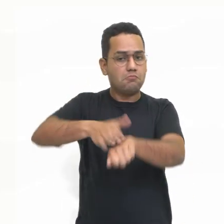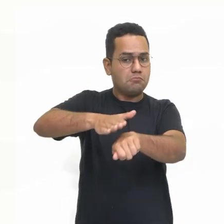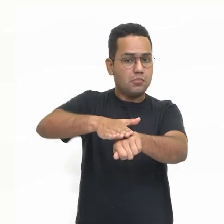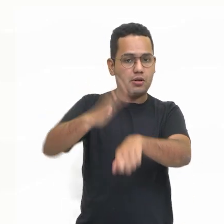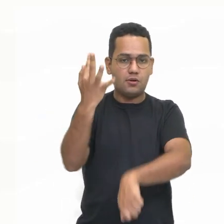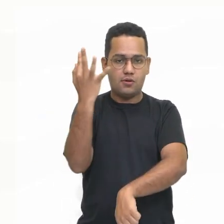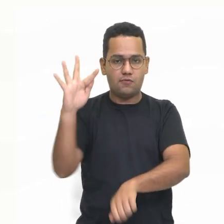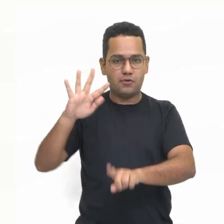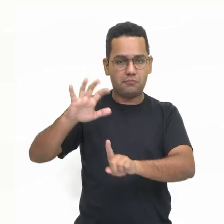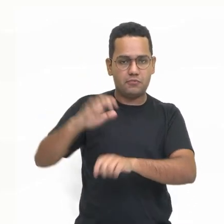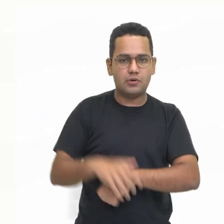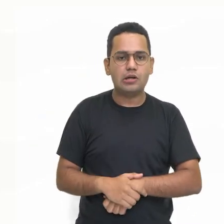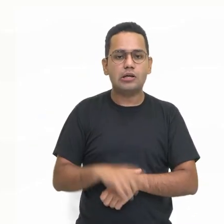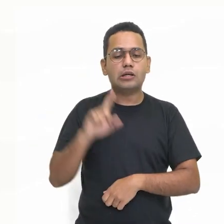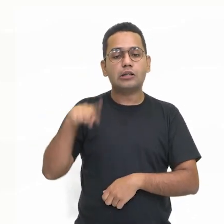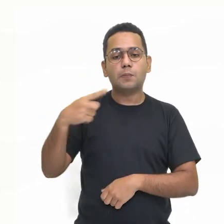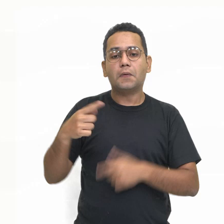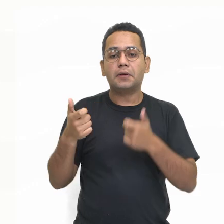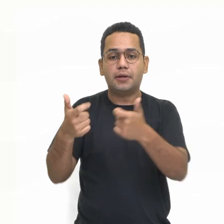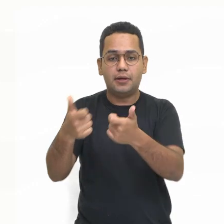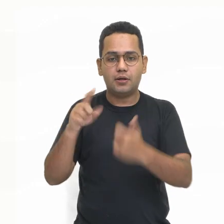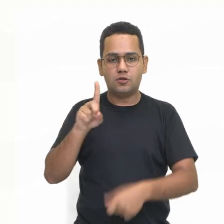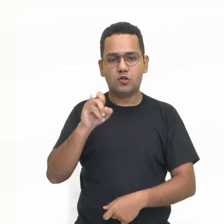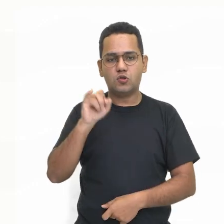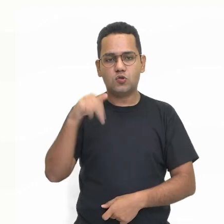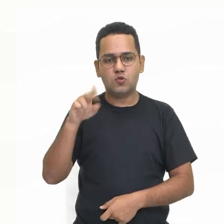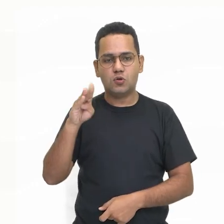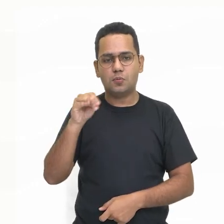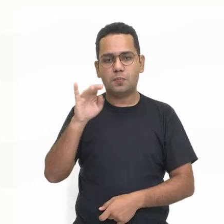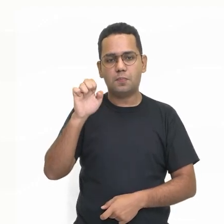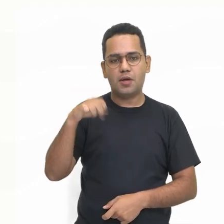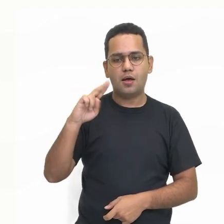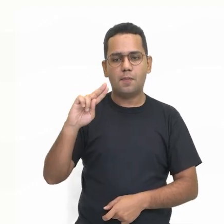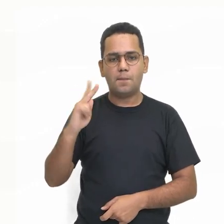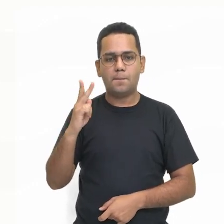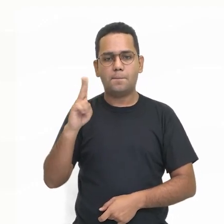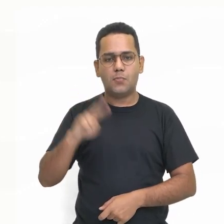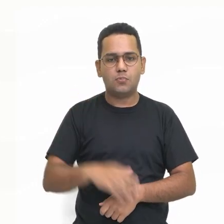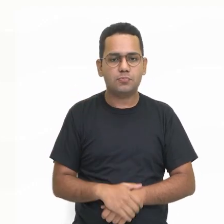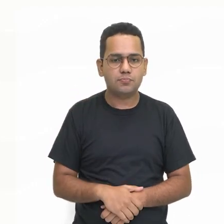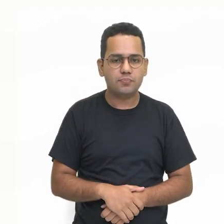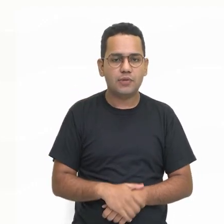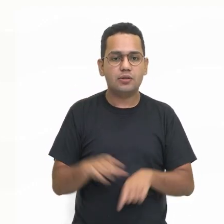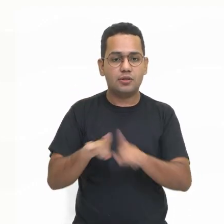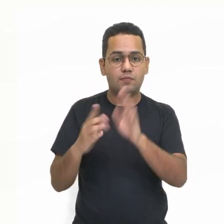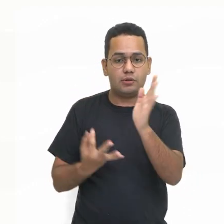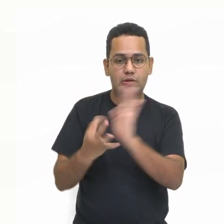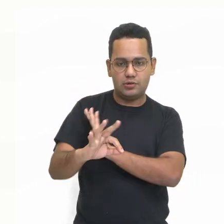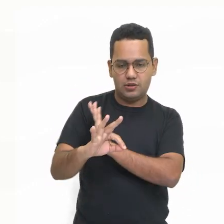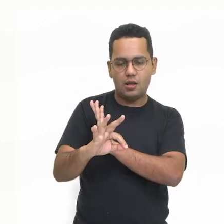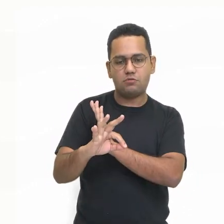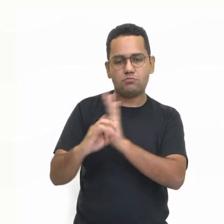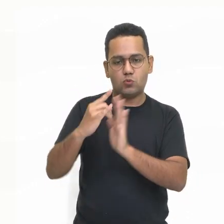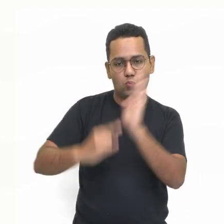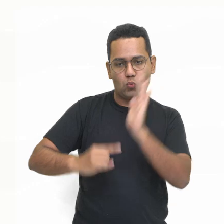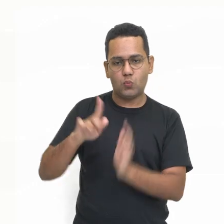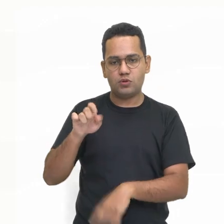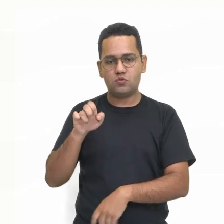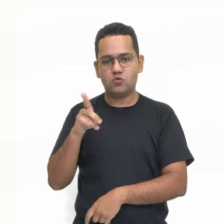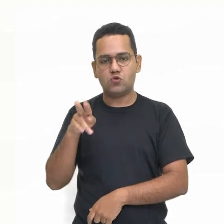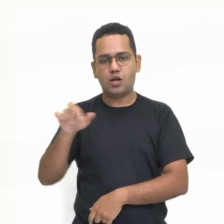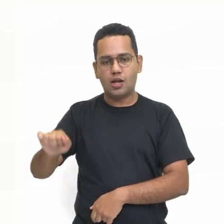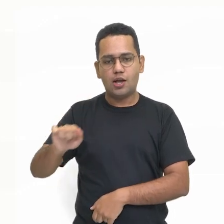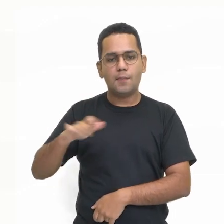independência da França após a Batalha de Dien Bien Phu e a assinatura dos Acordos de Genebra,